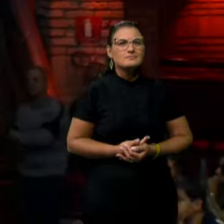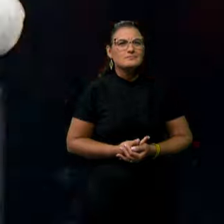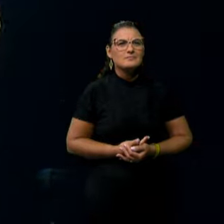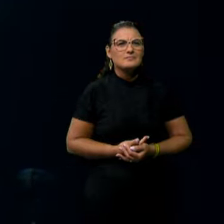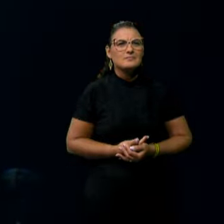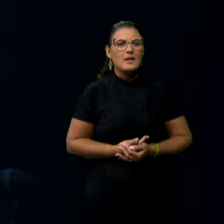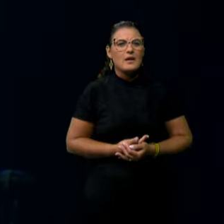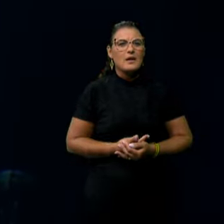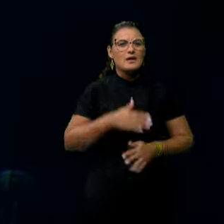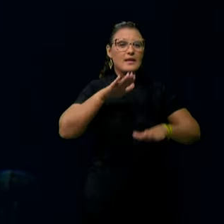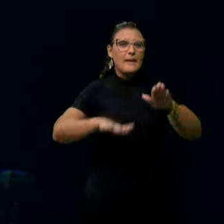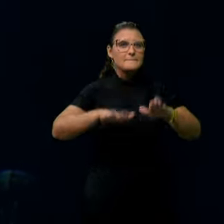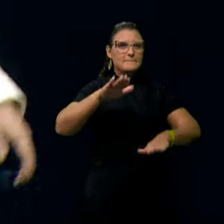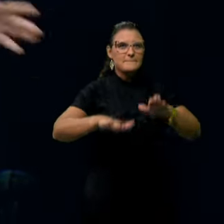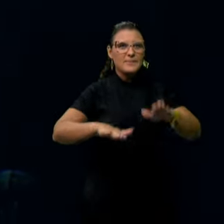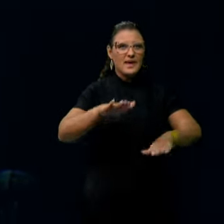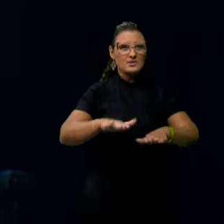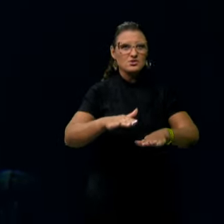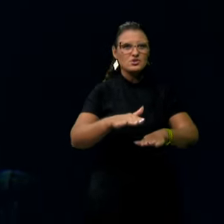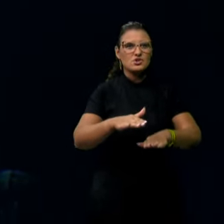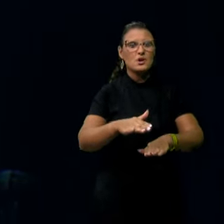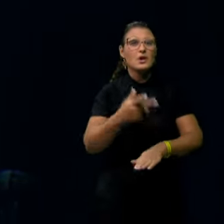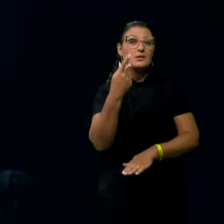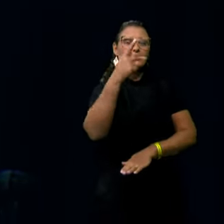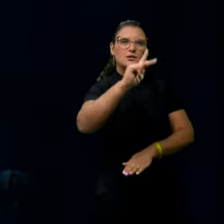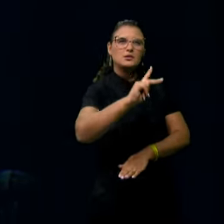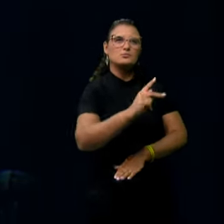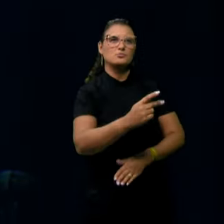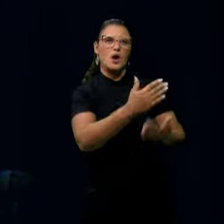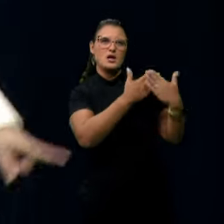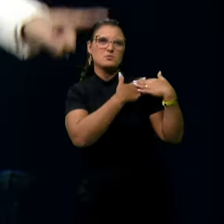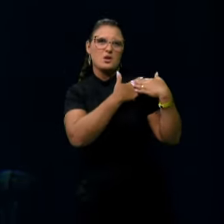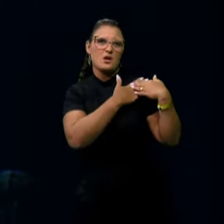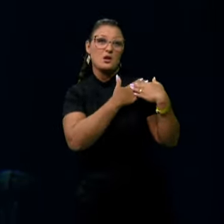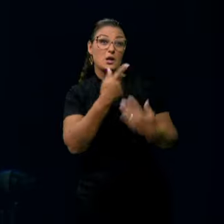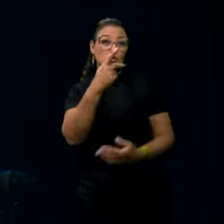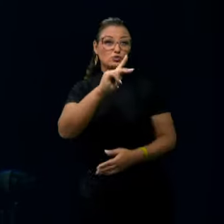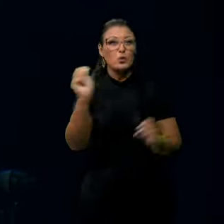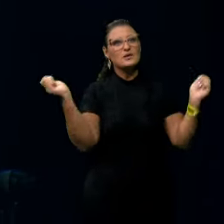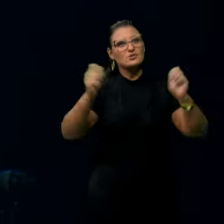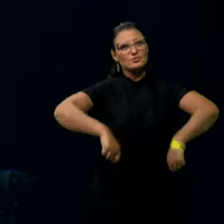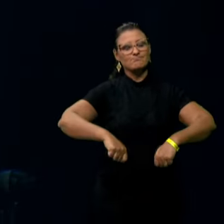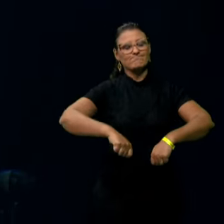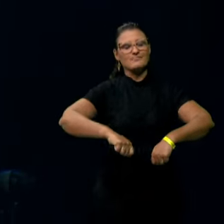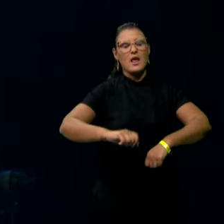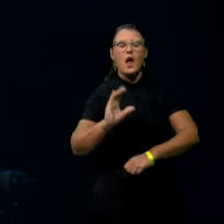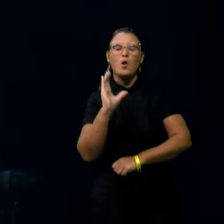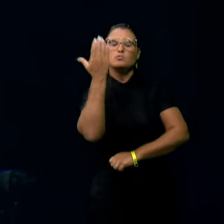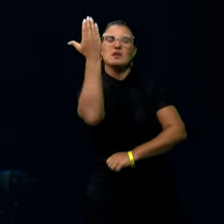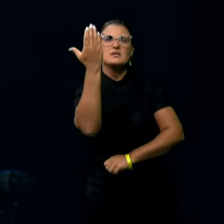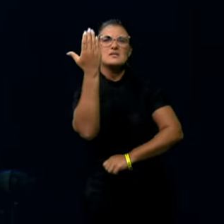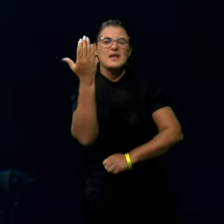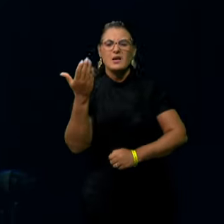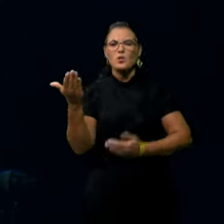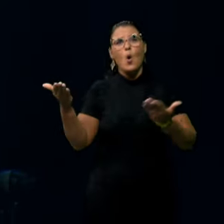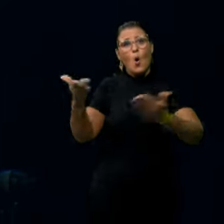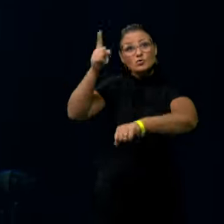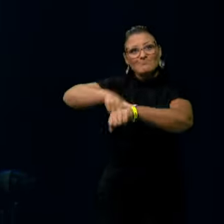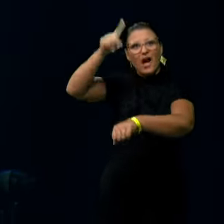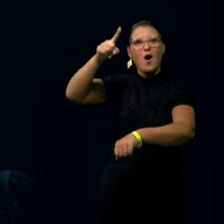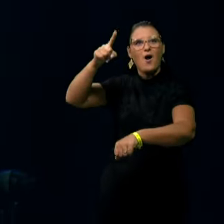Dependendo do que você faz mas é coisas que não vão depender do que você faz Depende do que está acontecendo nesse momento nessa hora